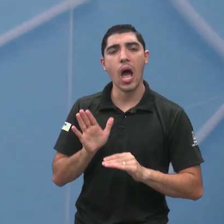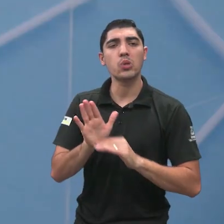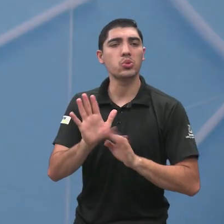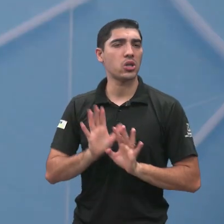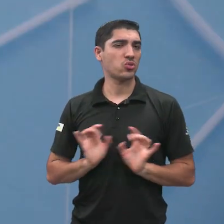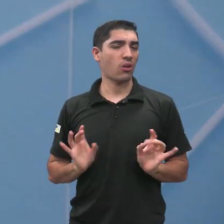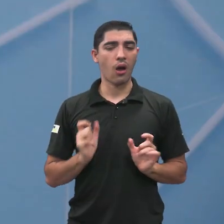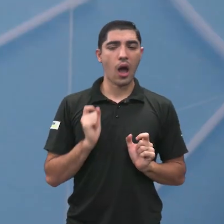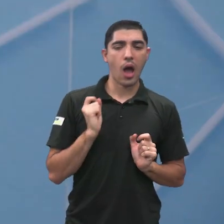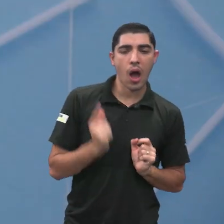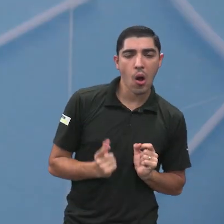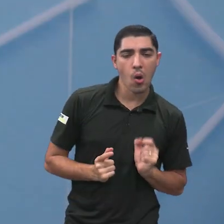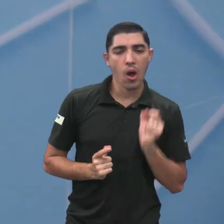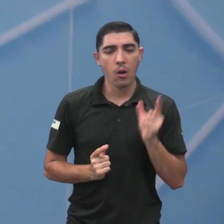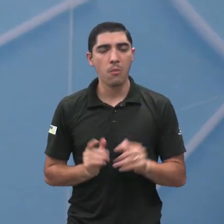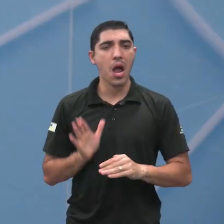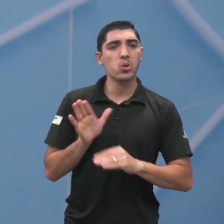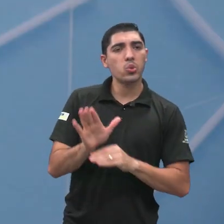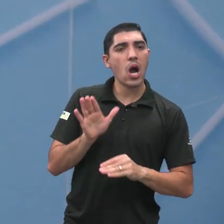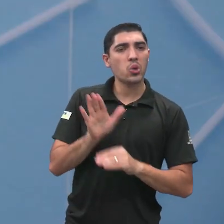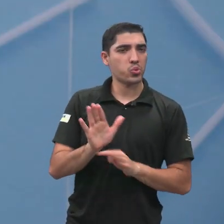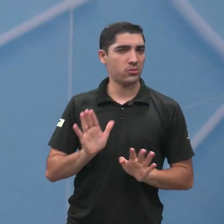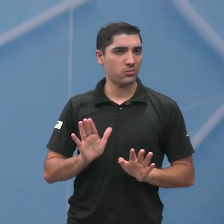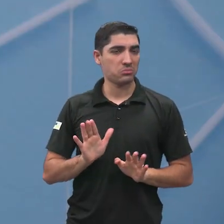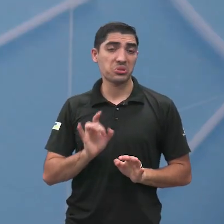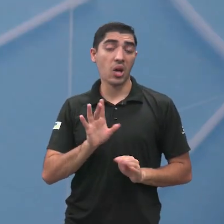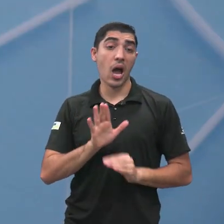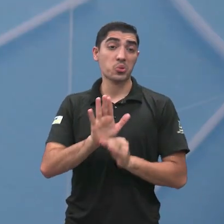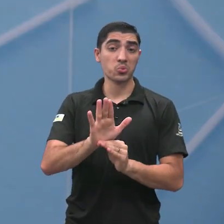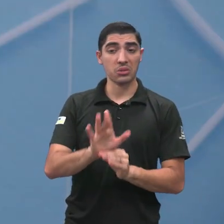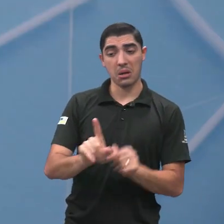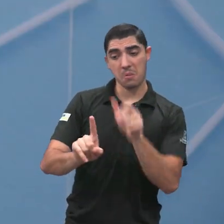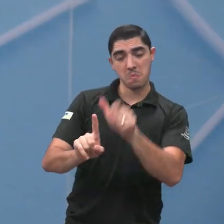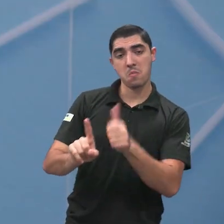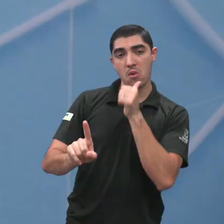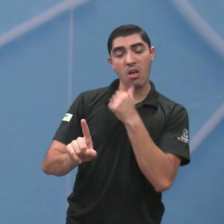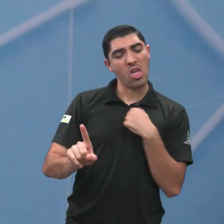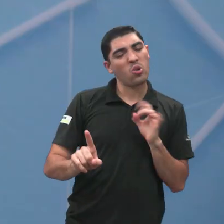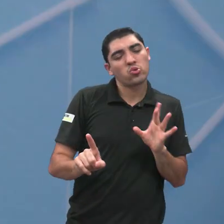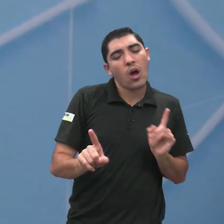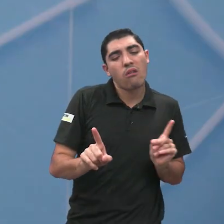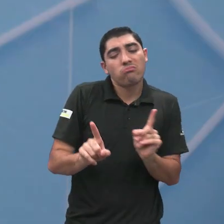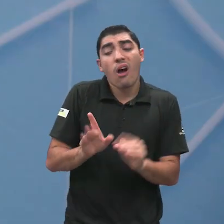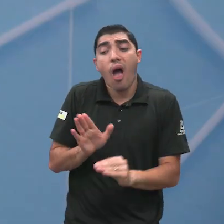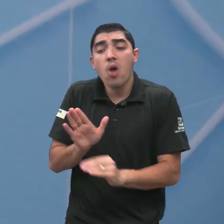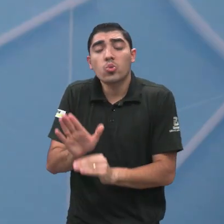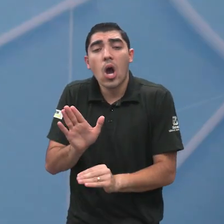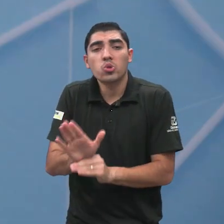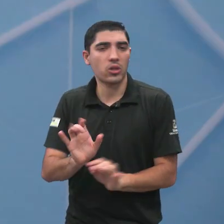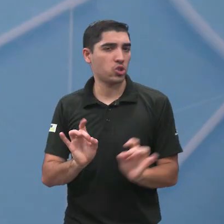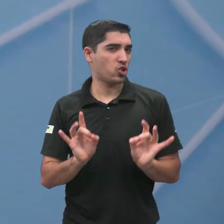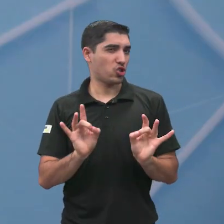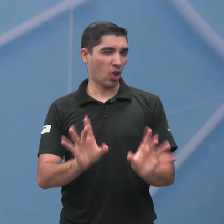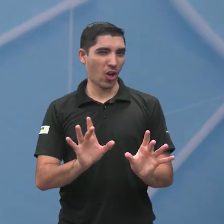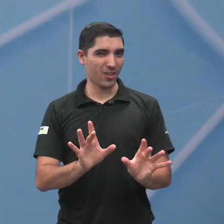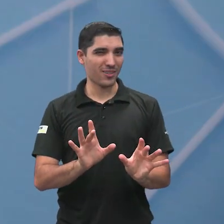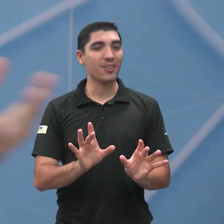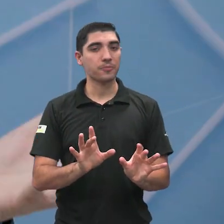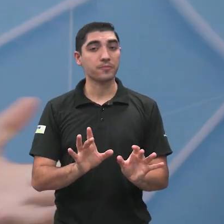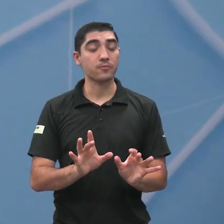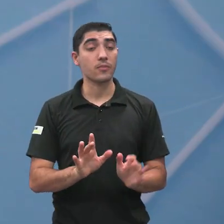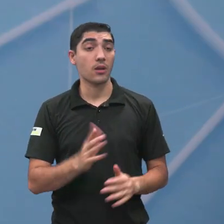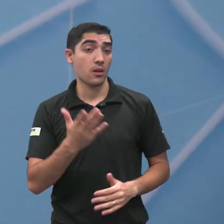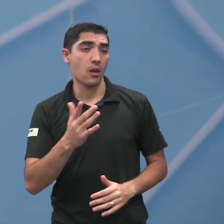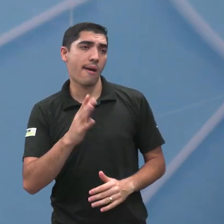tinha a função de ajudar objetivamente com uma tarefa. Então, ele tinha uma coisa que ele tinha que fazer, uma coisa não, né? Às